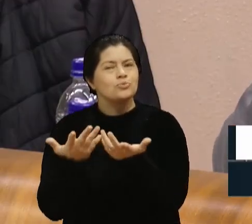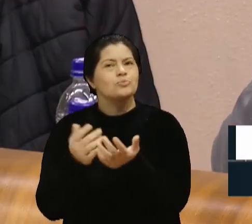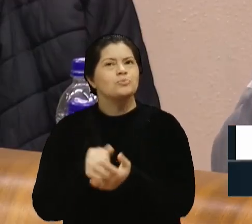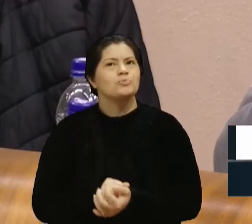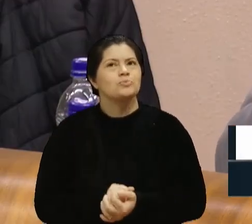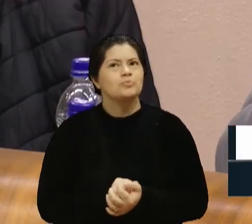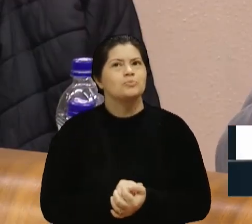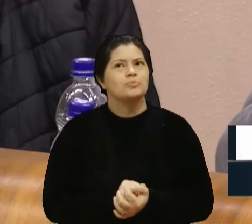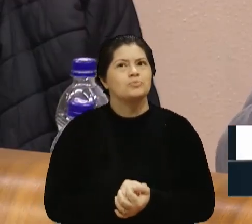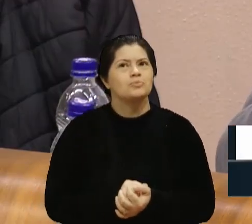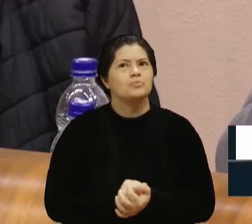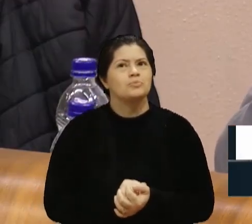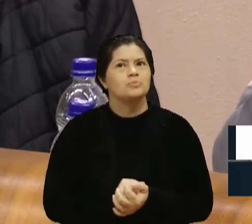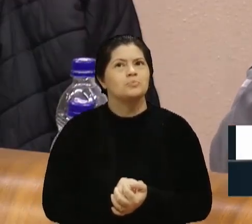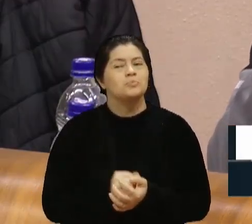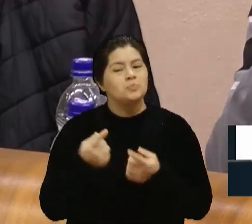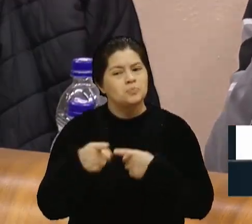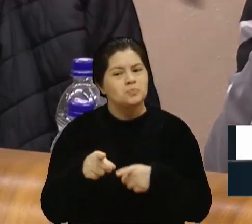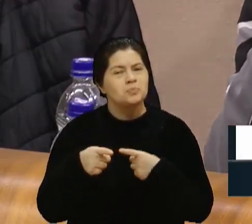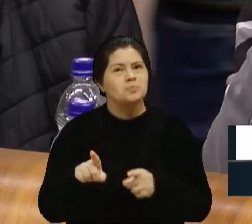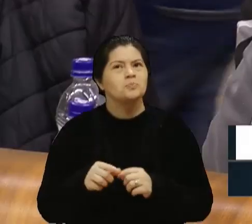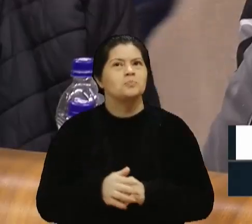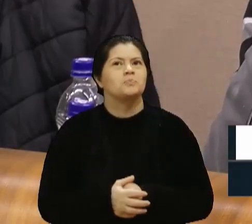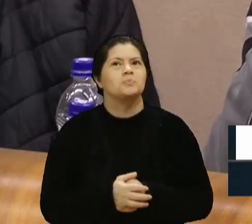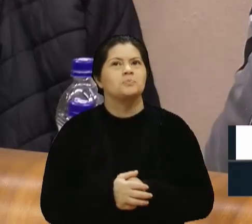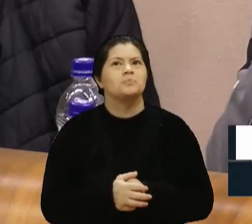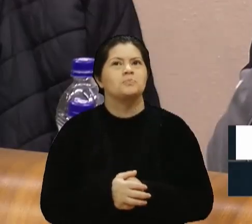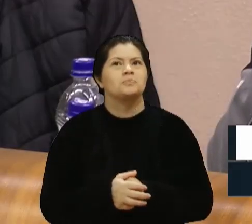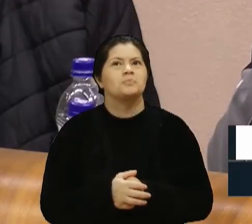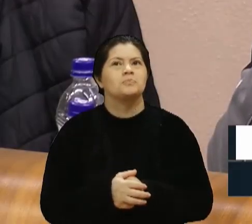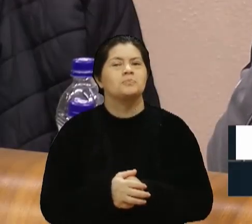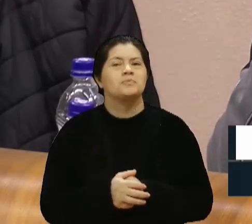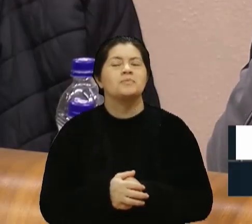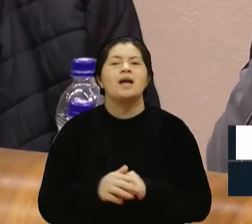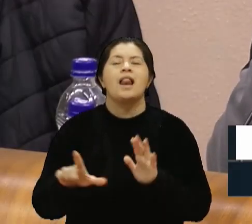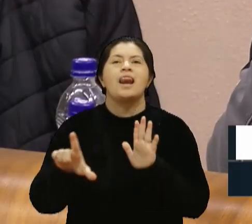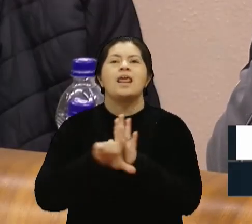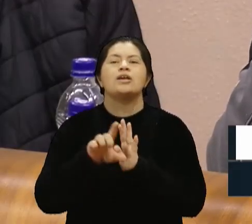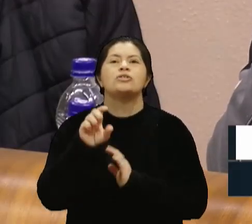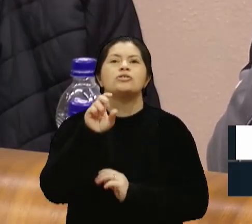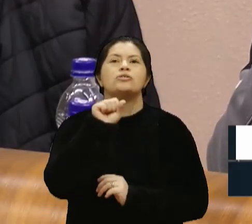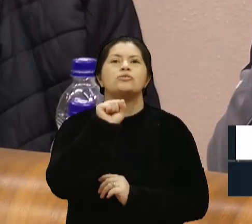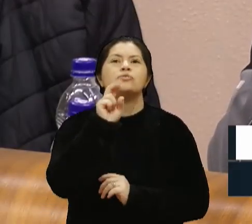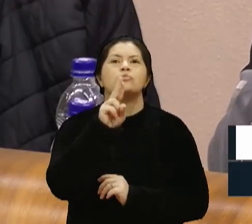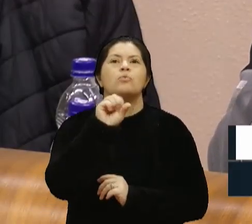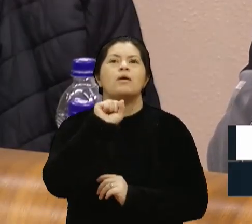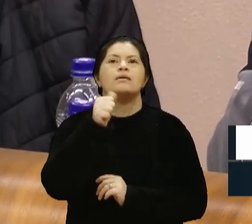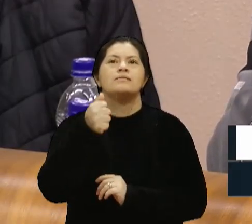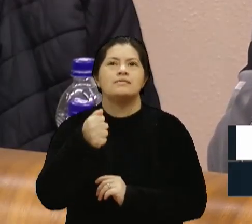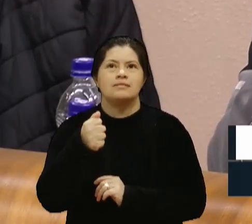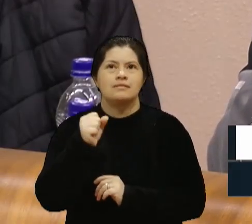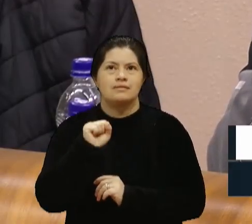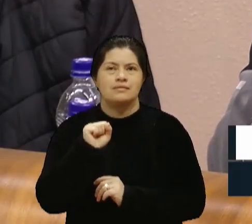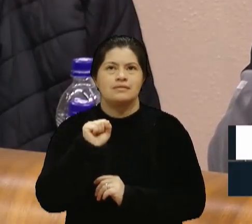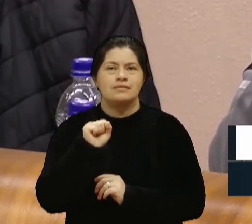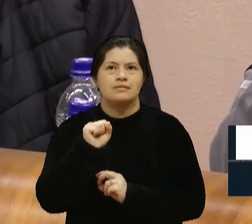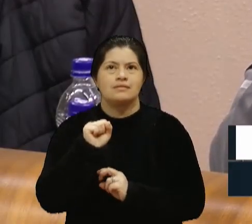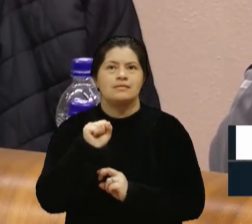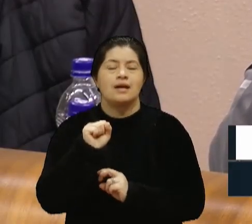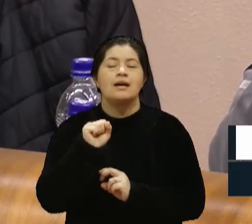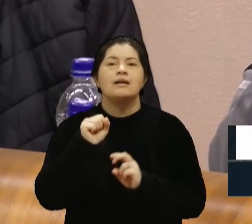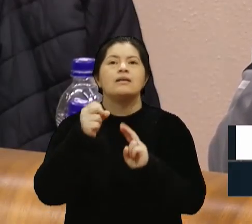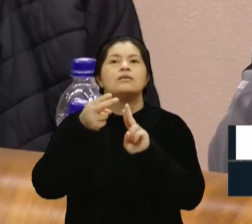aí. Provocar. Lei do SUAS. Pessoal, o Sistema Único de